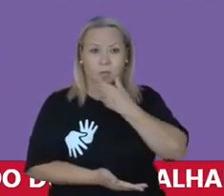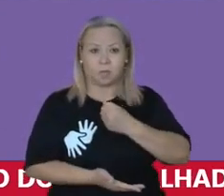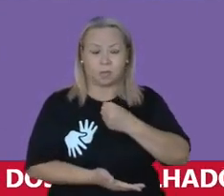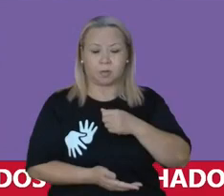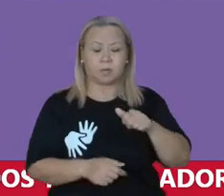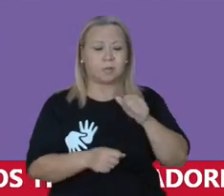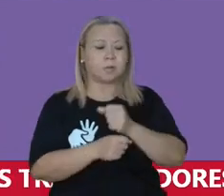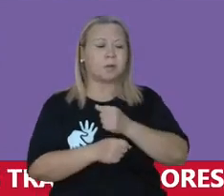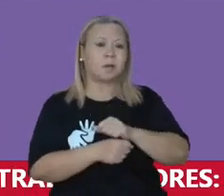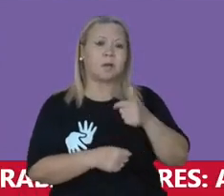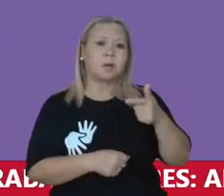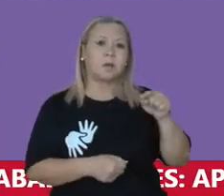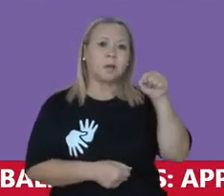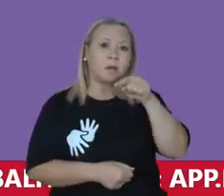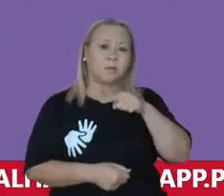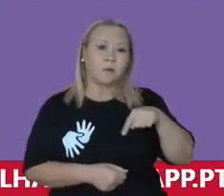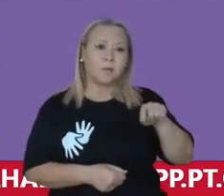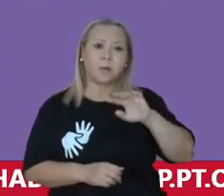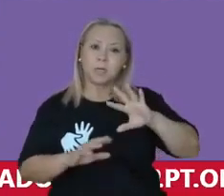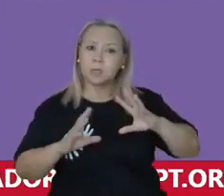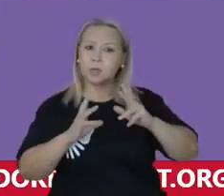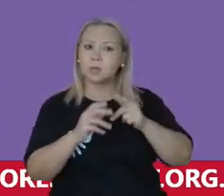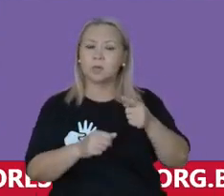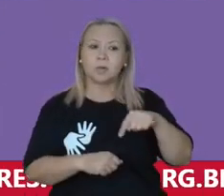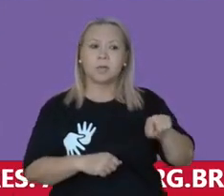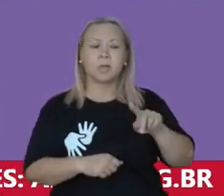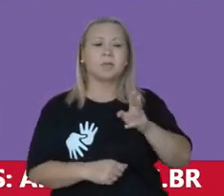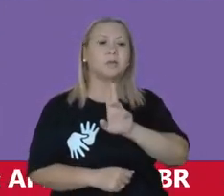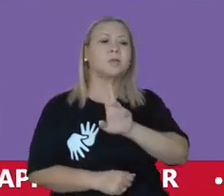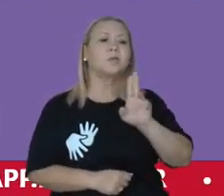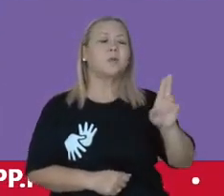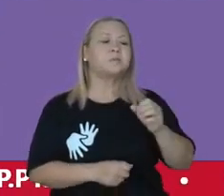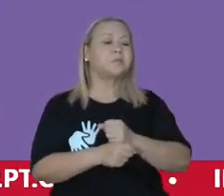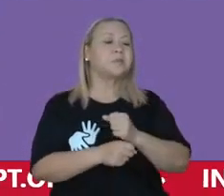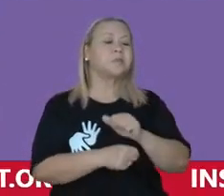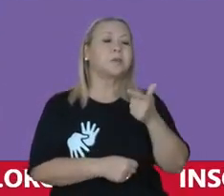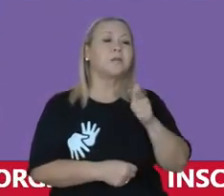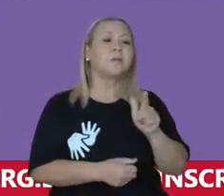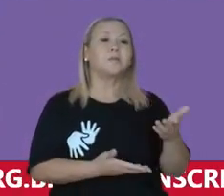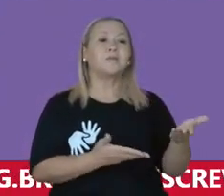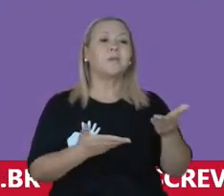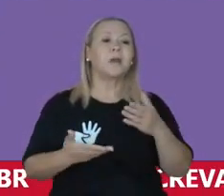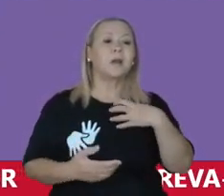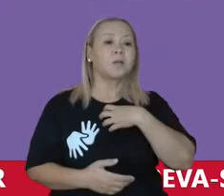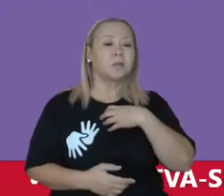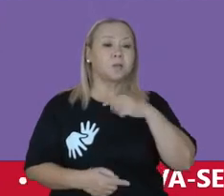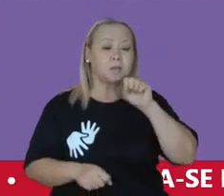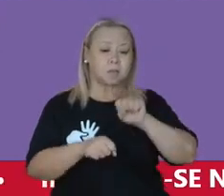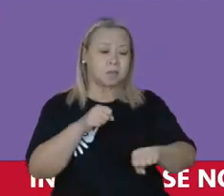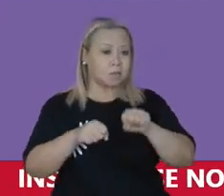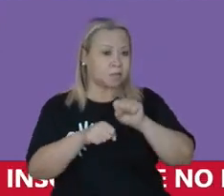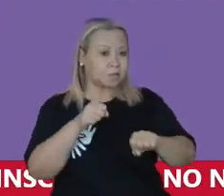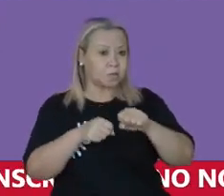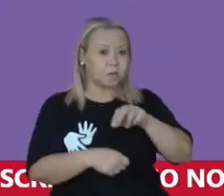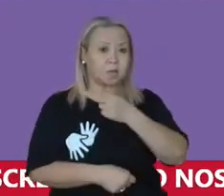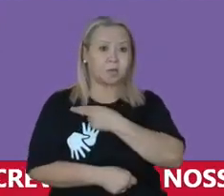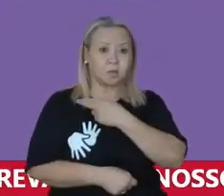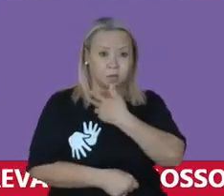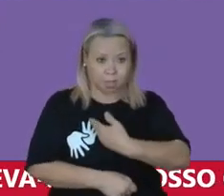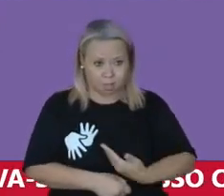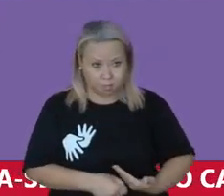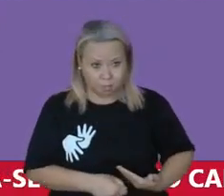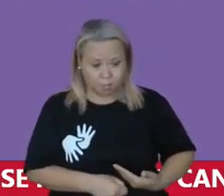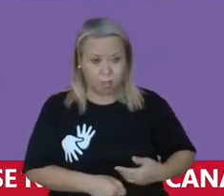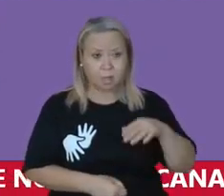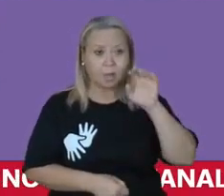entre aspas aqui, porque todas essas chamadas reformas vieram num sentido de destruição das responsabilidades públicas